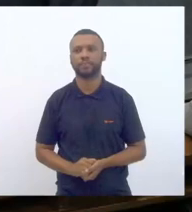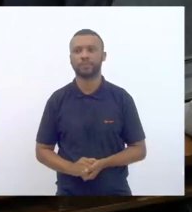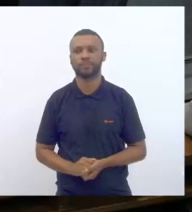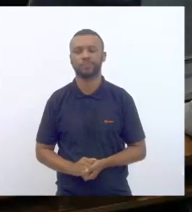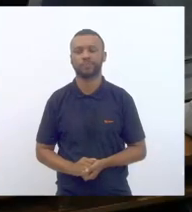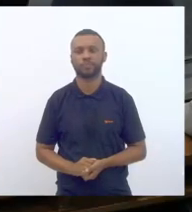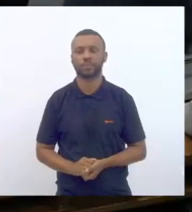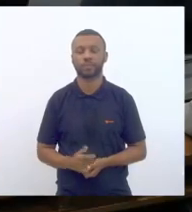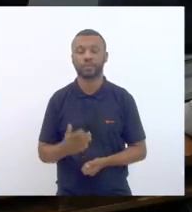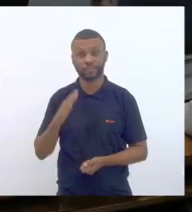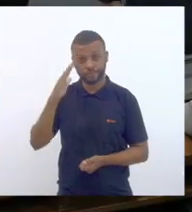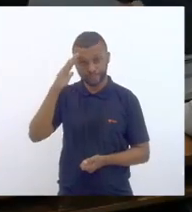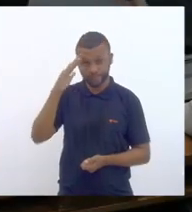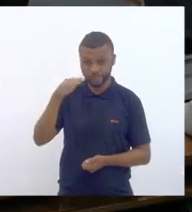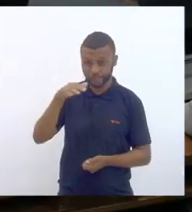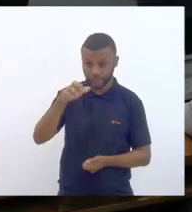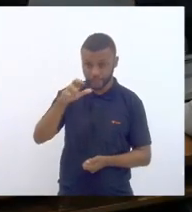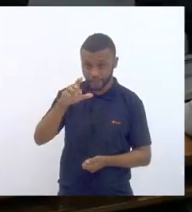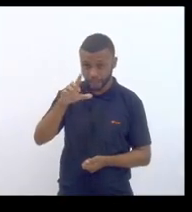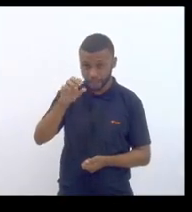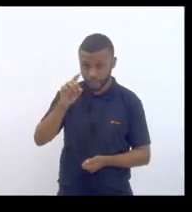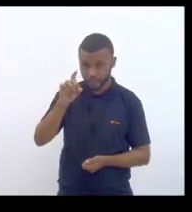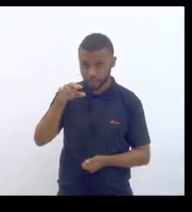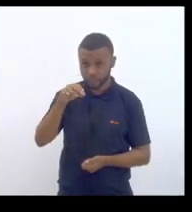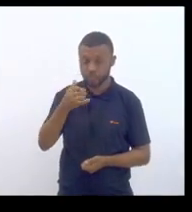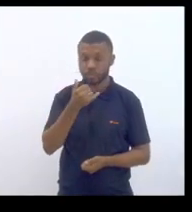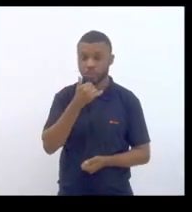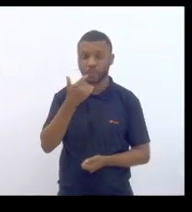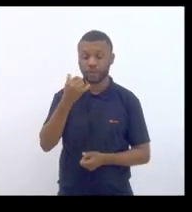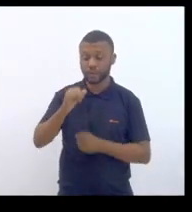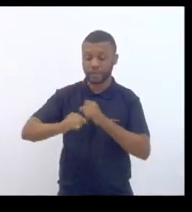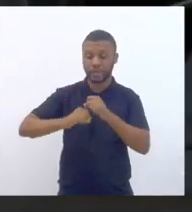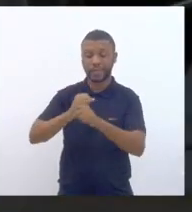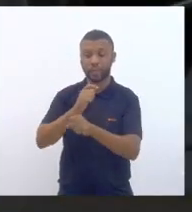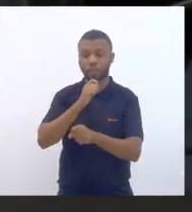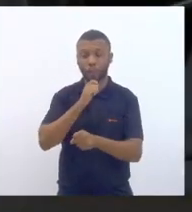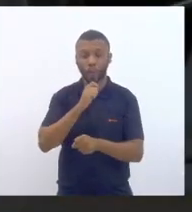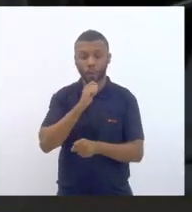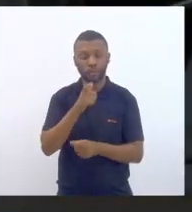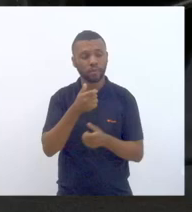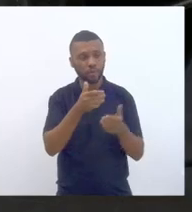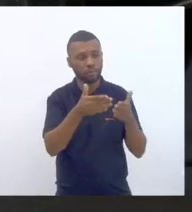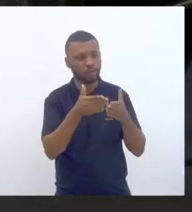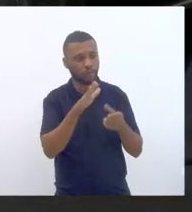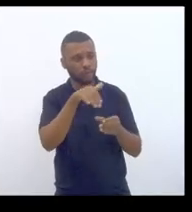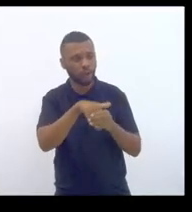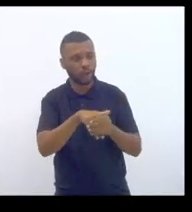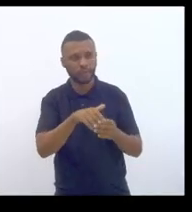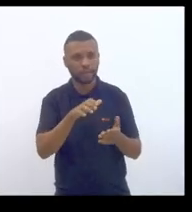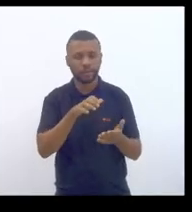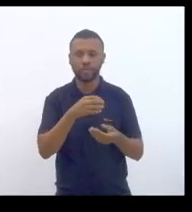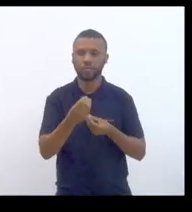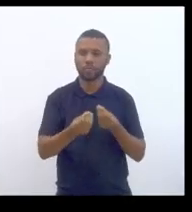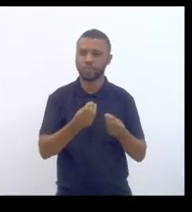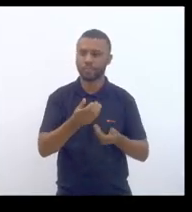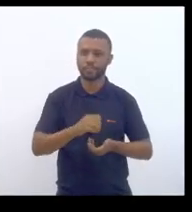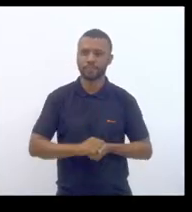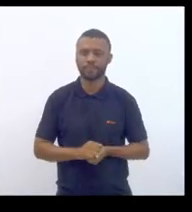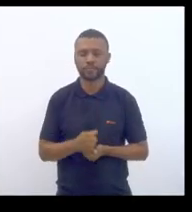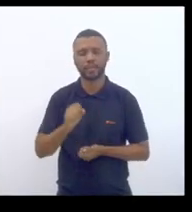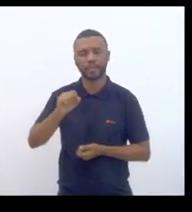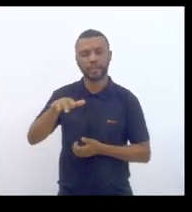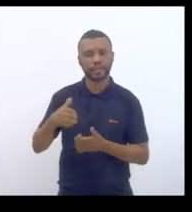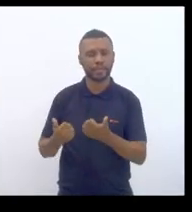Presidente, deputado Marcelo Dino aí. Estava aqui sem sinal. Deputado Marcelo Dino, como vota? Voto sim,